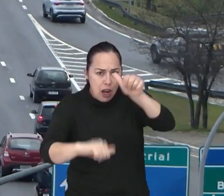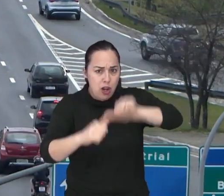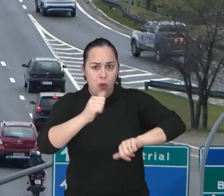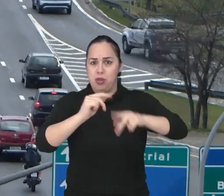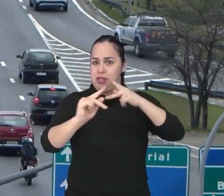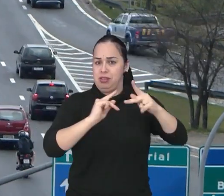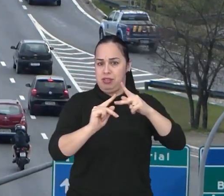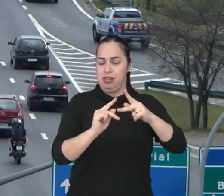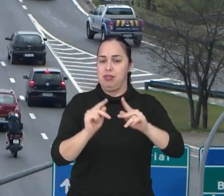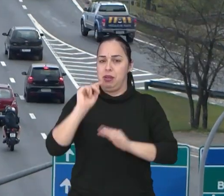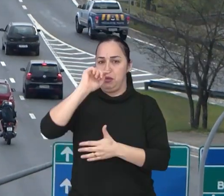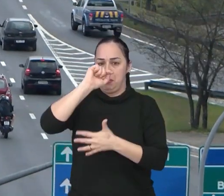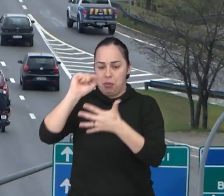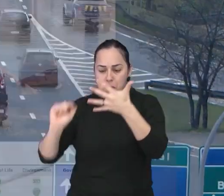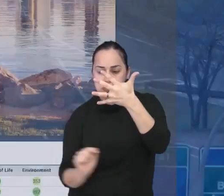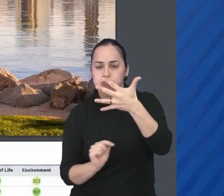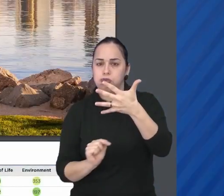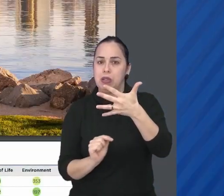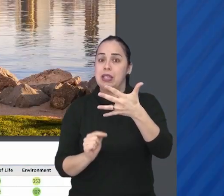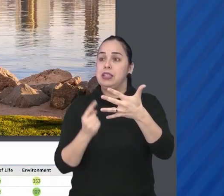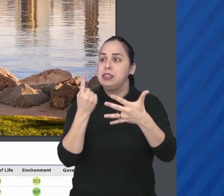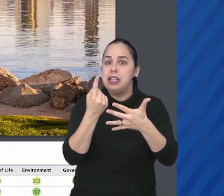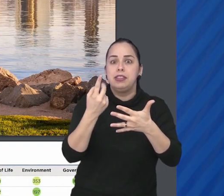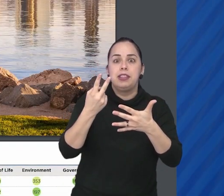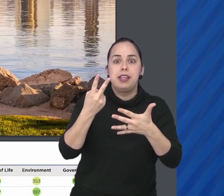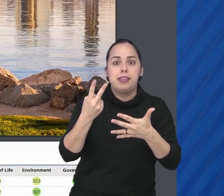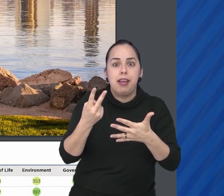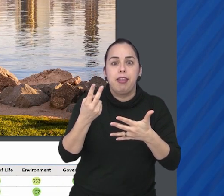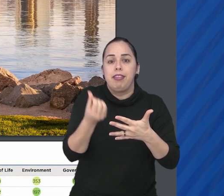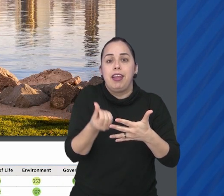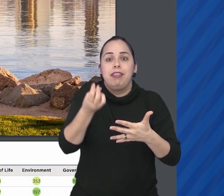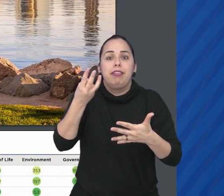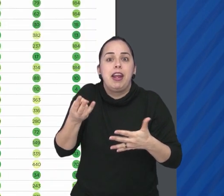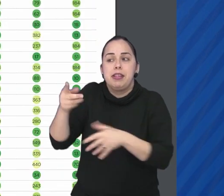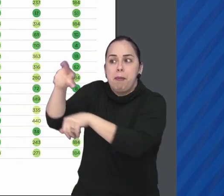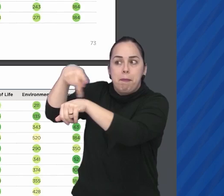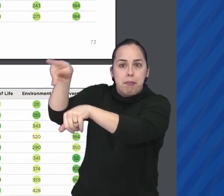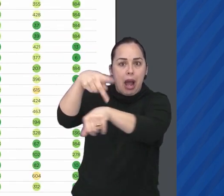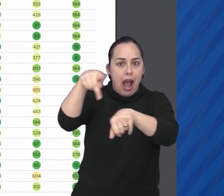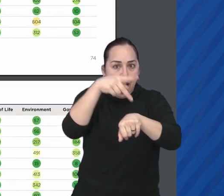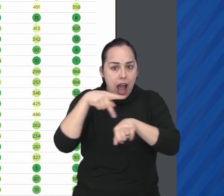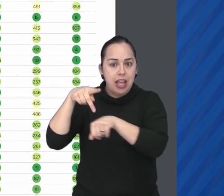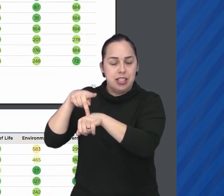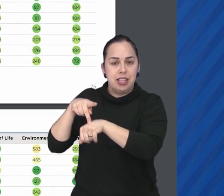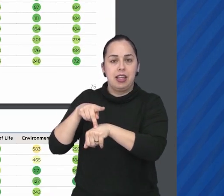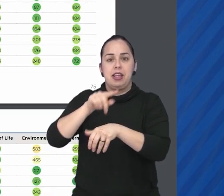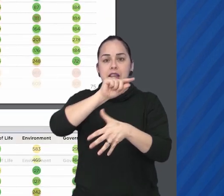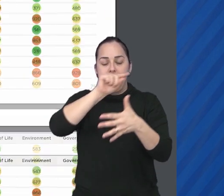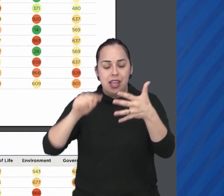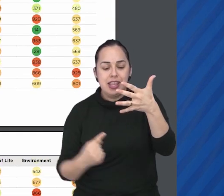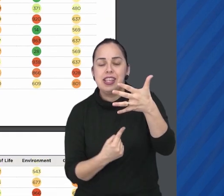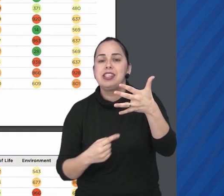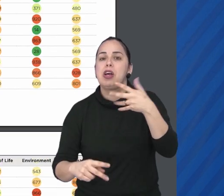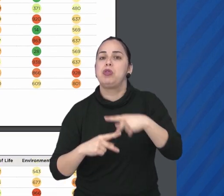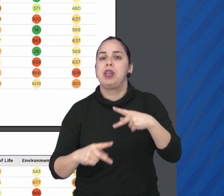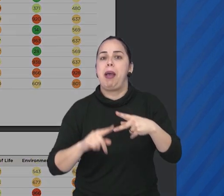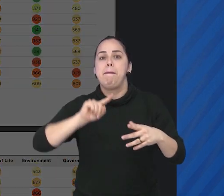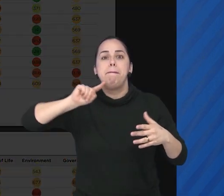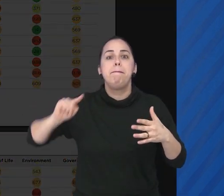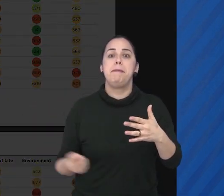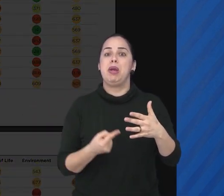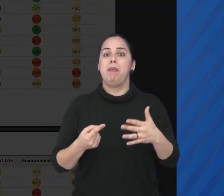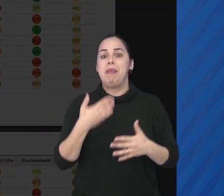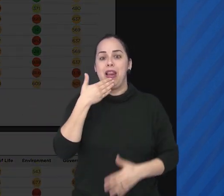por um levantamento internacional. A pesquisa classificou municípios de 163 países e São José